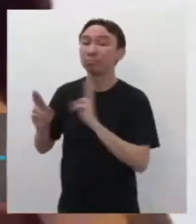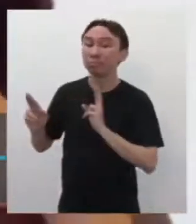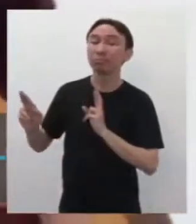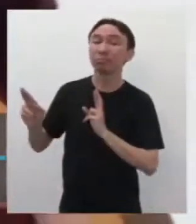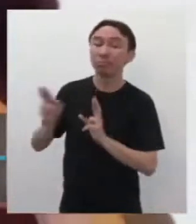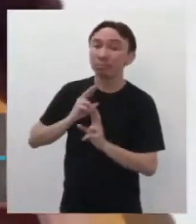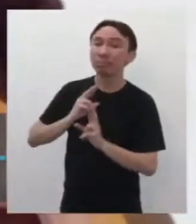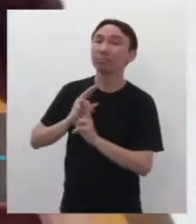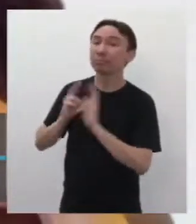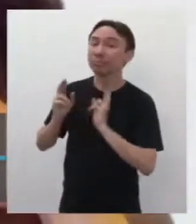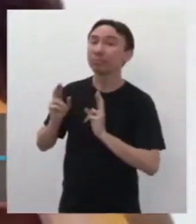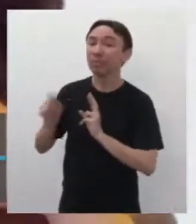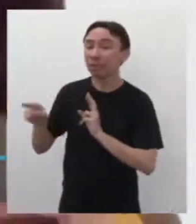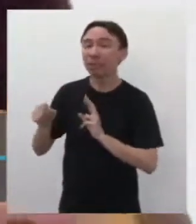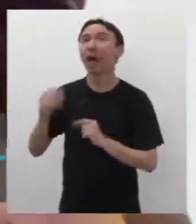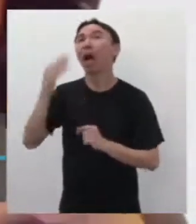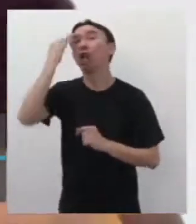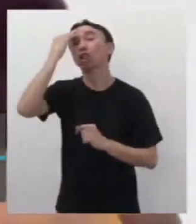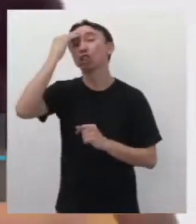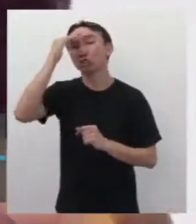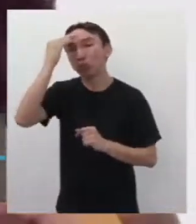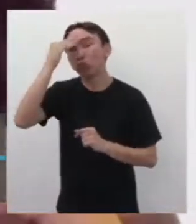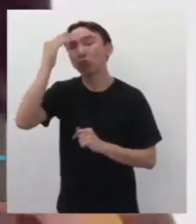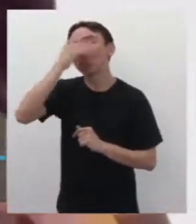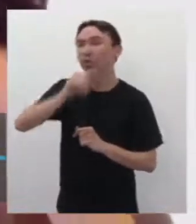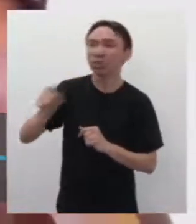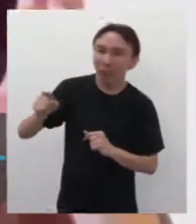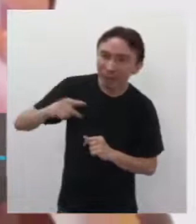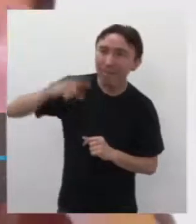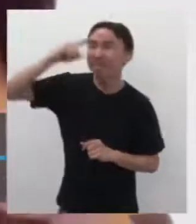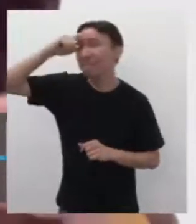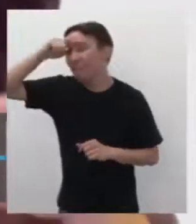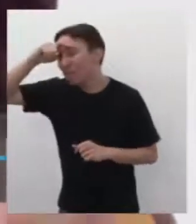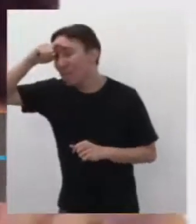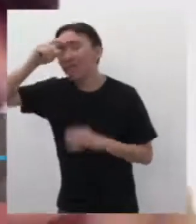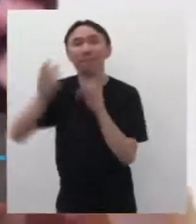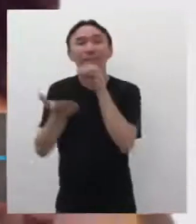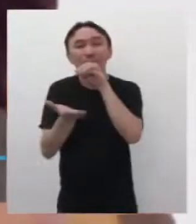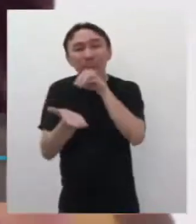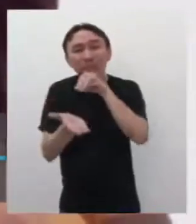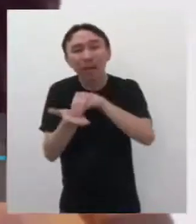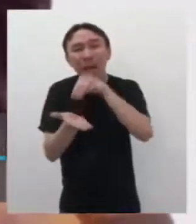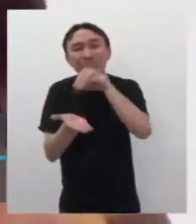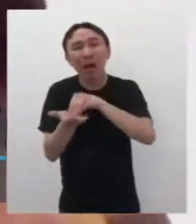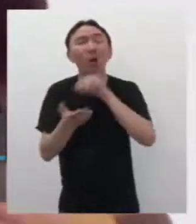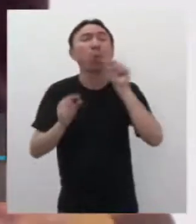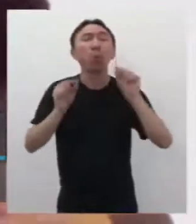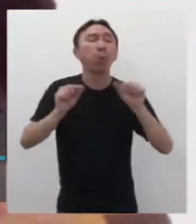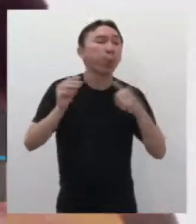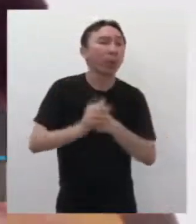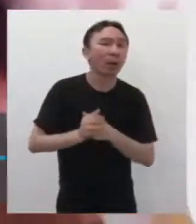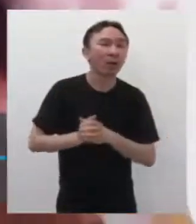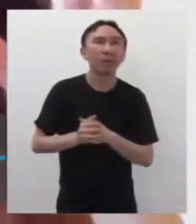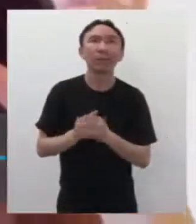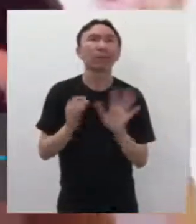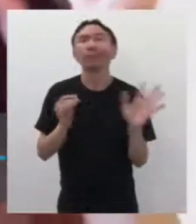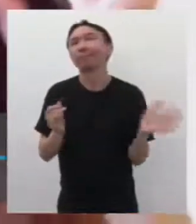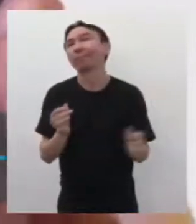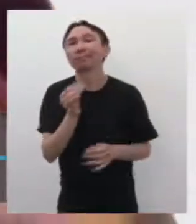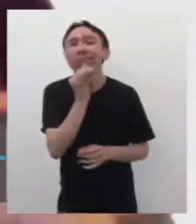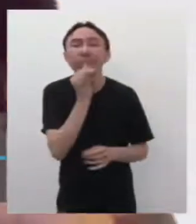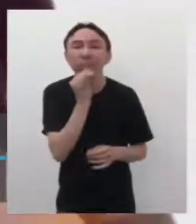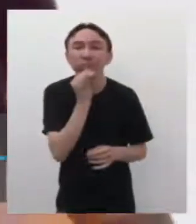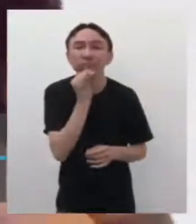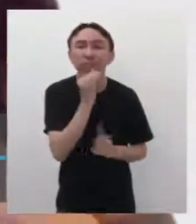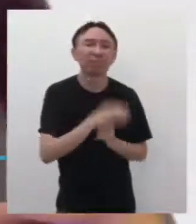entender aonde está a maior dificuldade. De repente, a sua turma é uma turma que tem